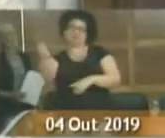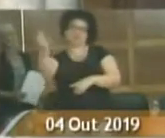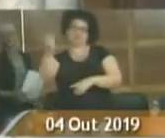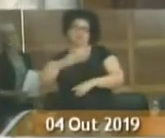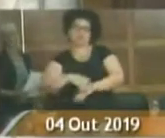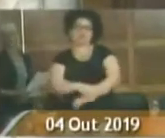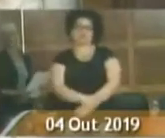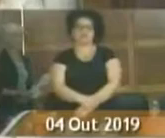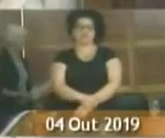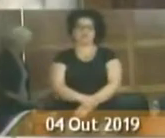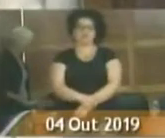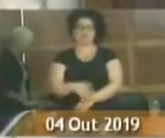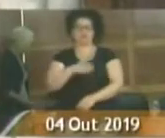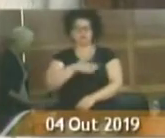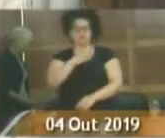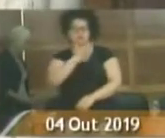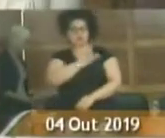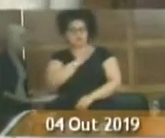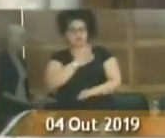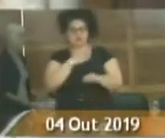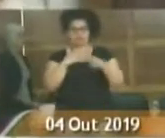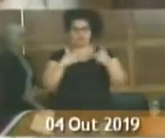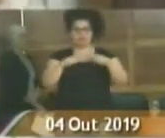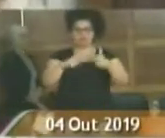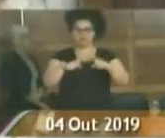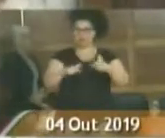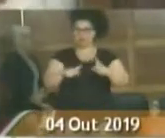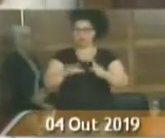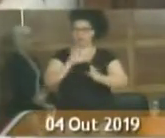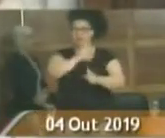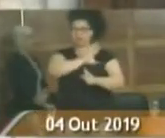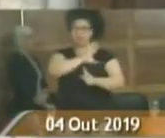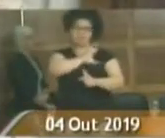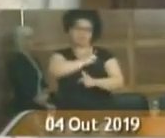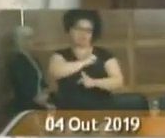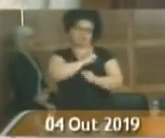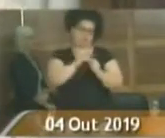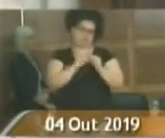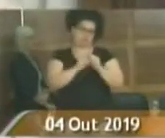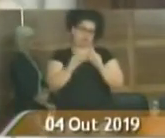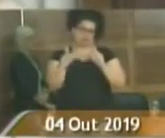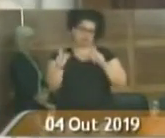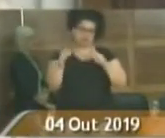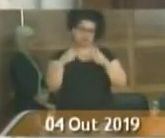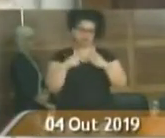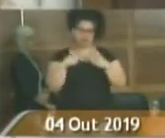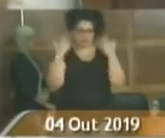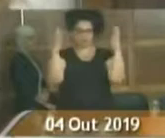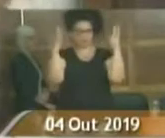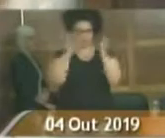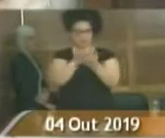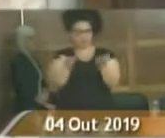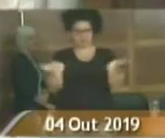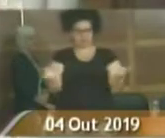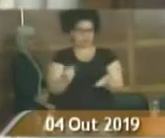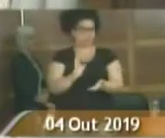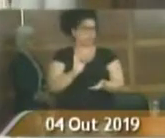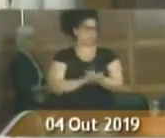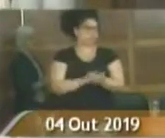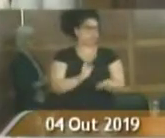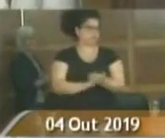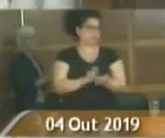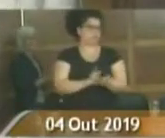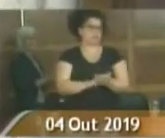Tá? Que são colegas que amam o que fazem, assim como eu. Parabéns a todos vocês também.